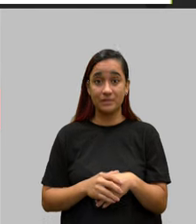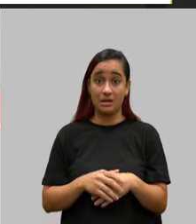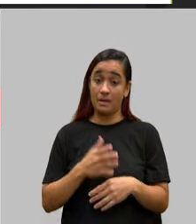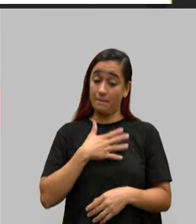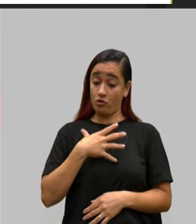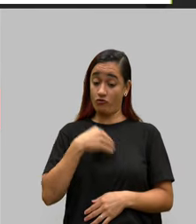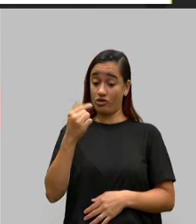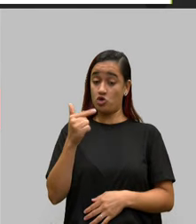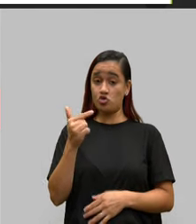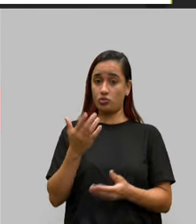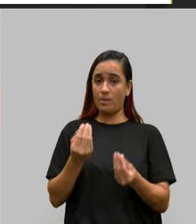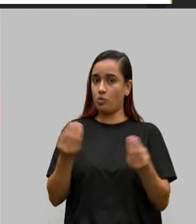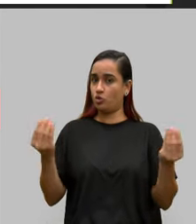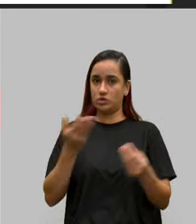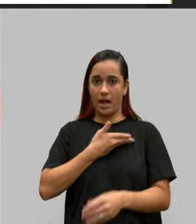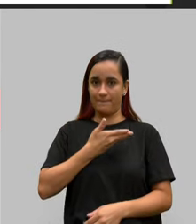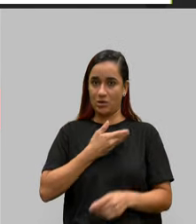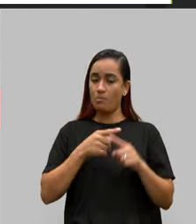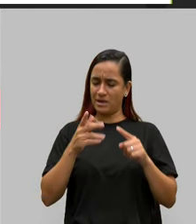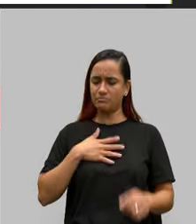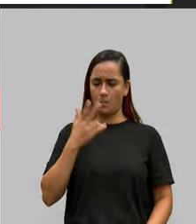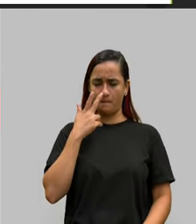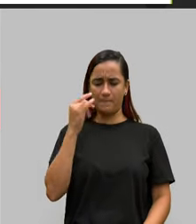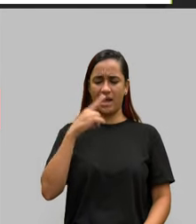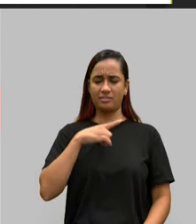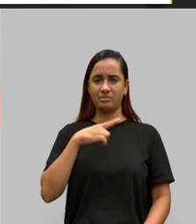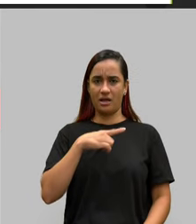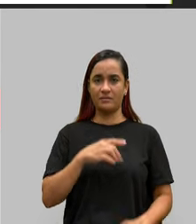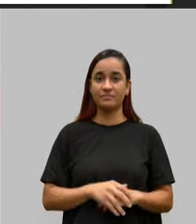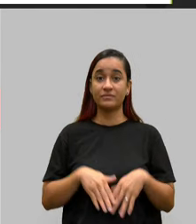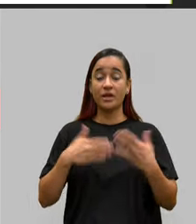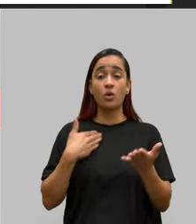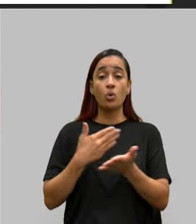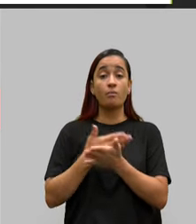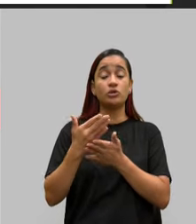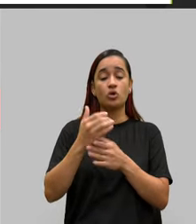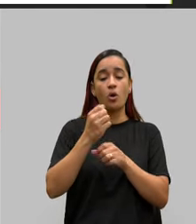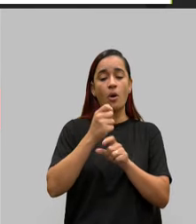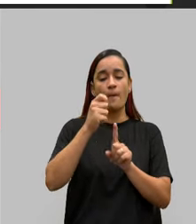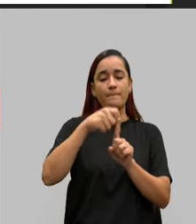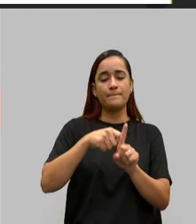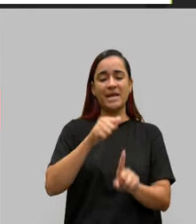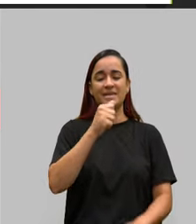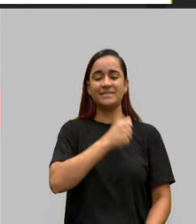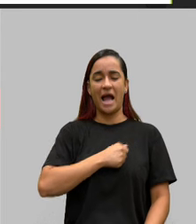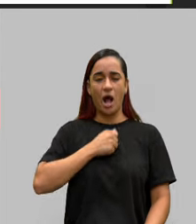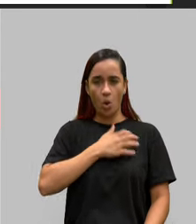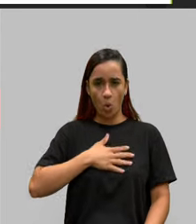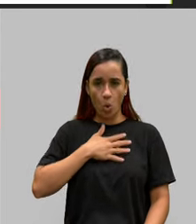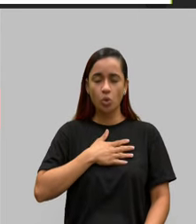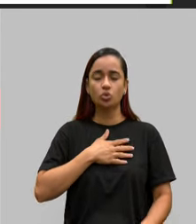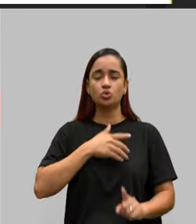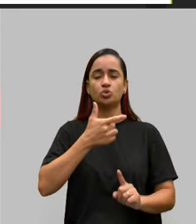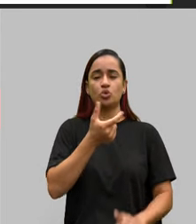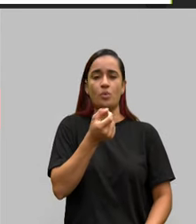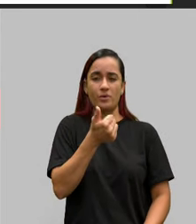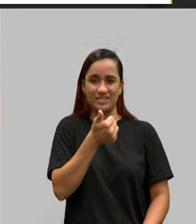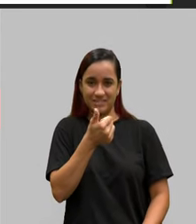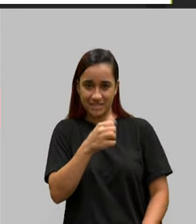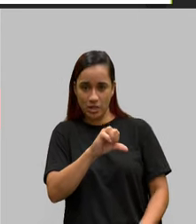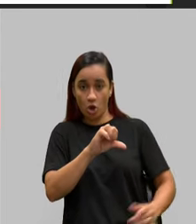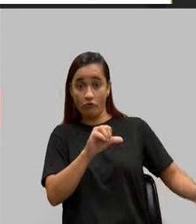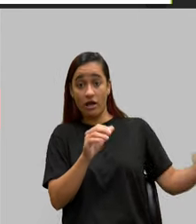mas meu pai tinha então desde agosto de 2019 para cá eu já atendi Esse número aí tá um pouco desatualizado